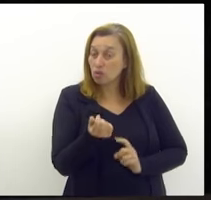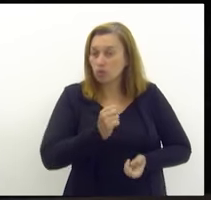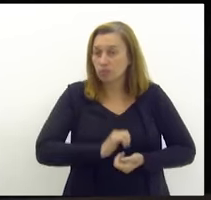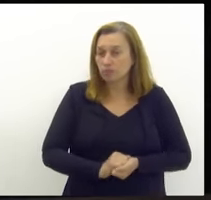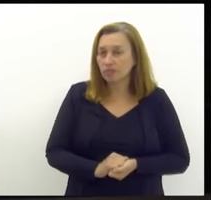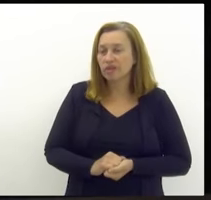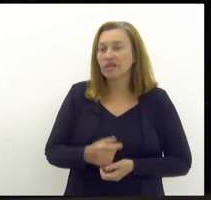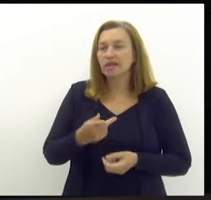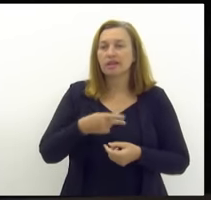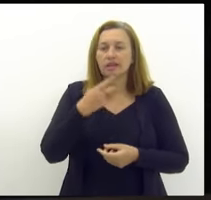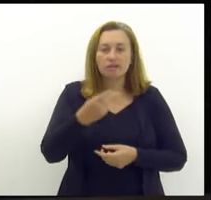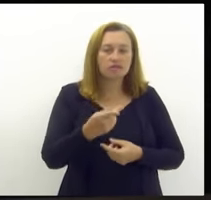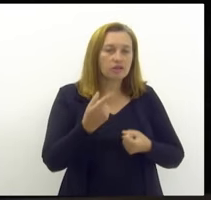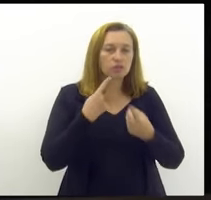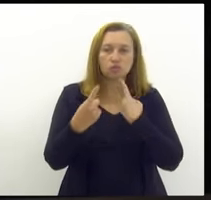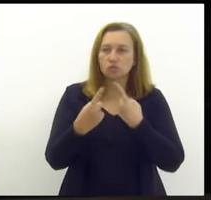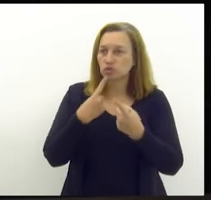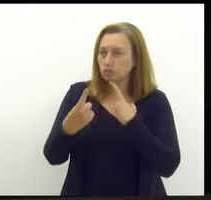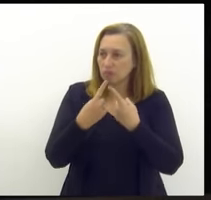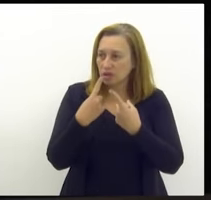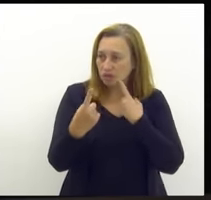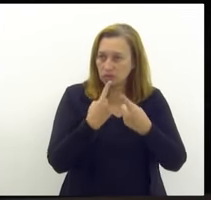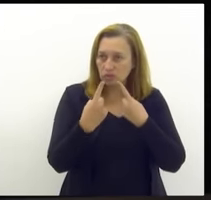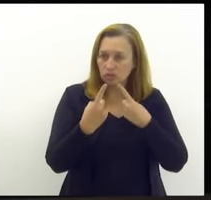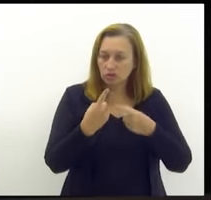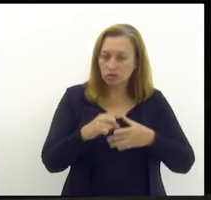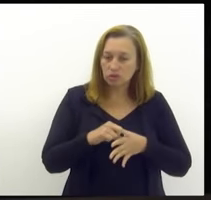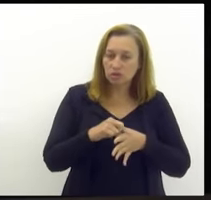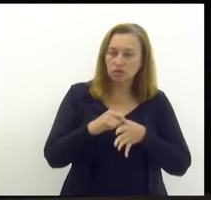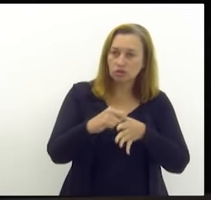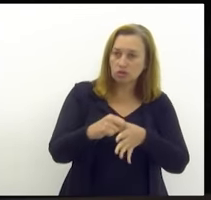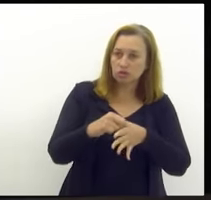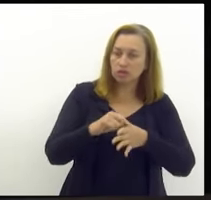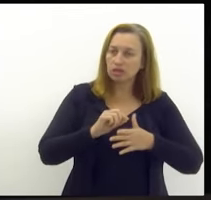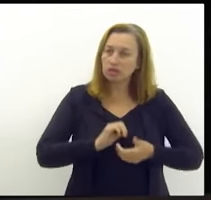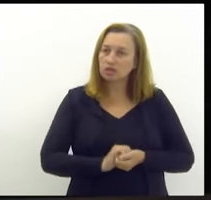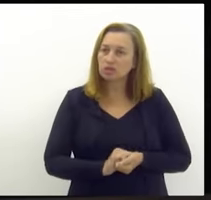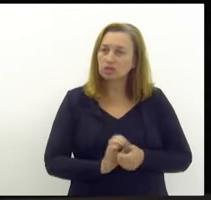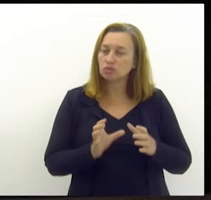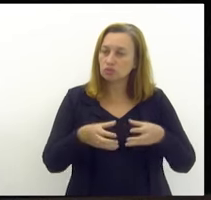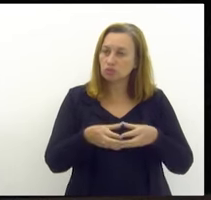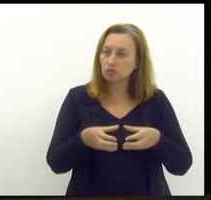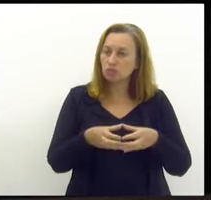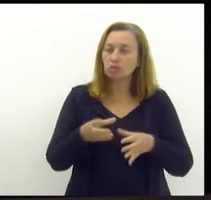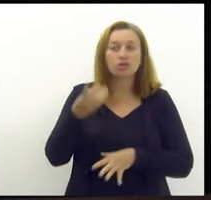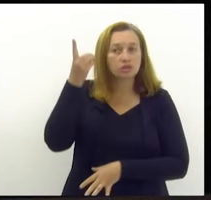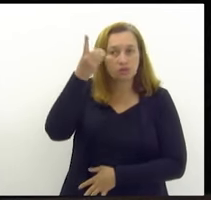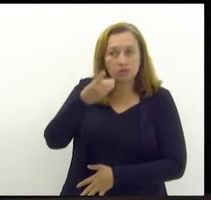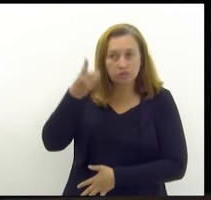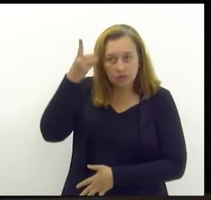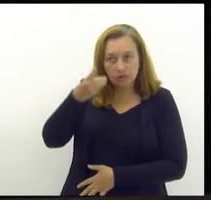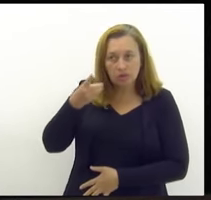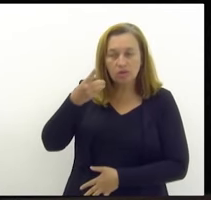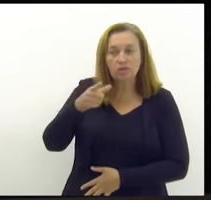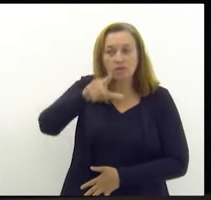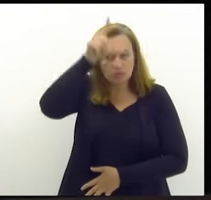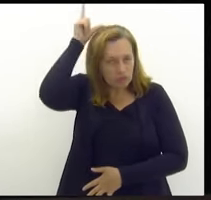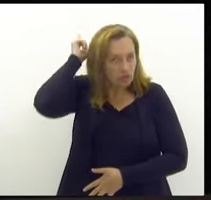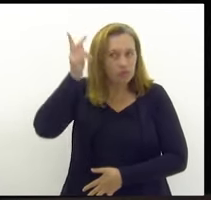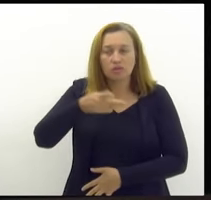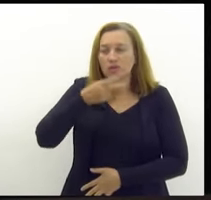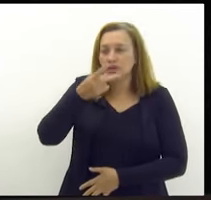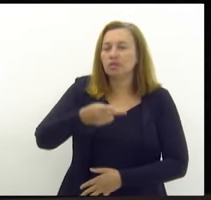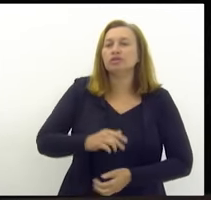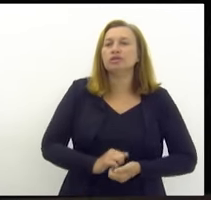nos debates trazidos no colégio de líderes Salvo engano o Deputado luí Paulo falou da